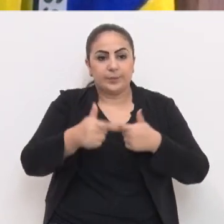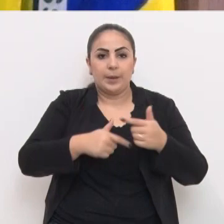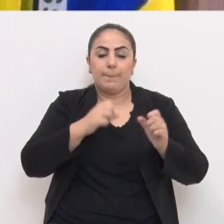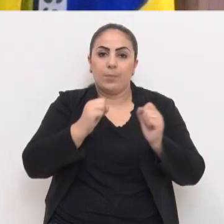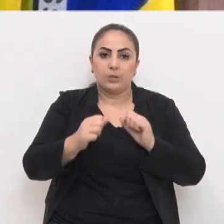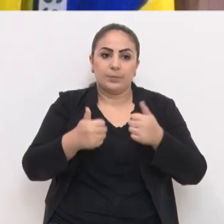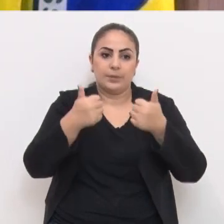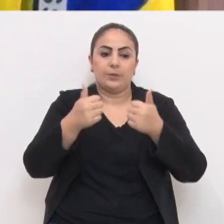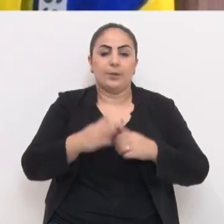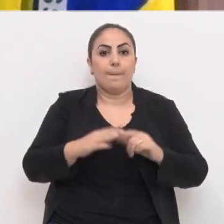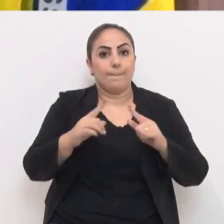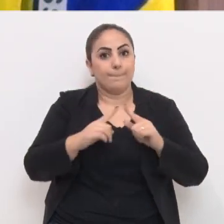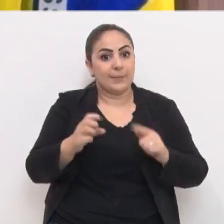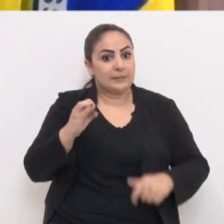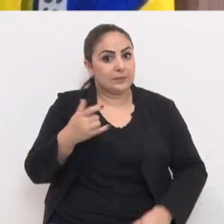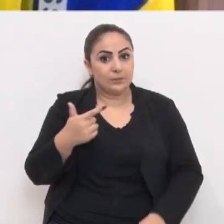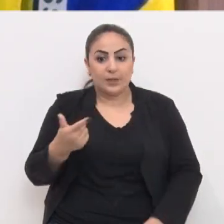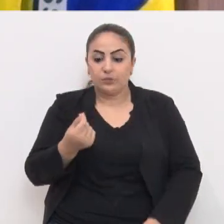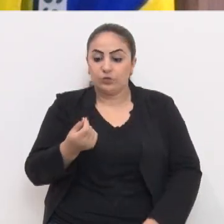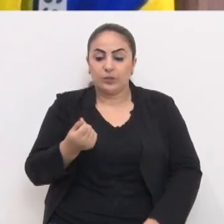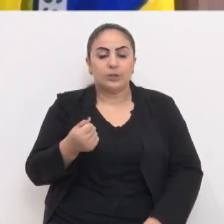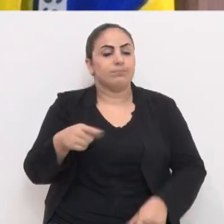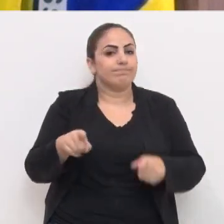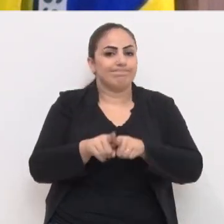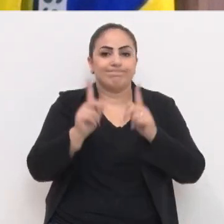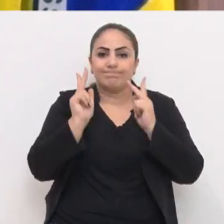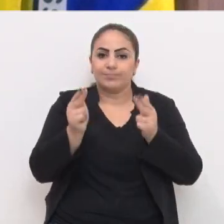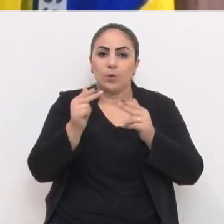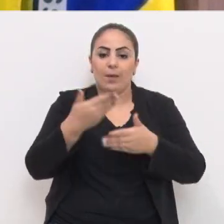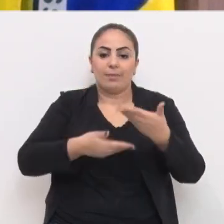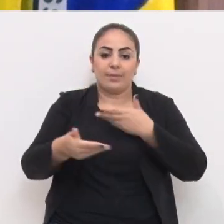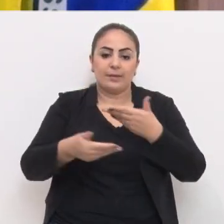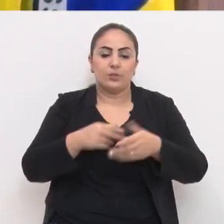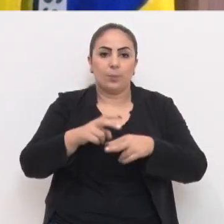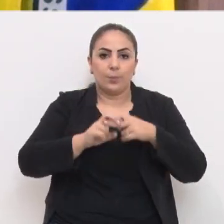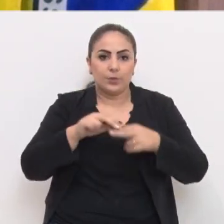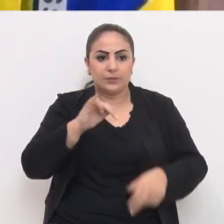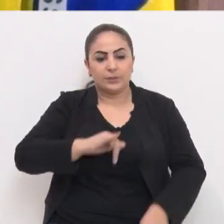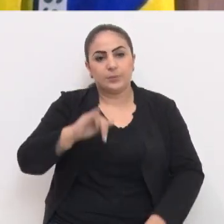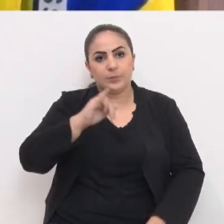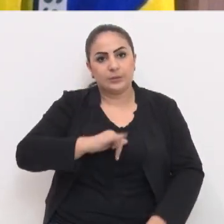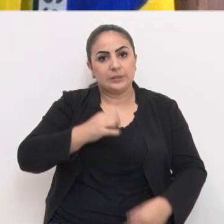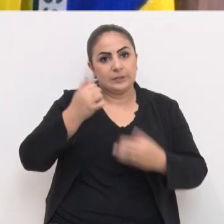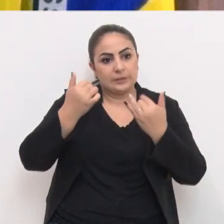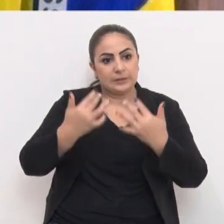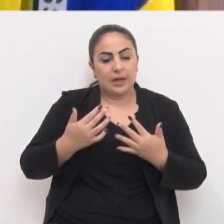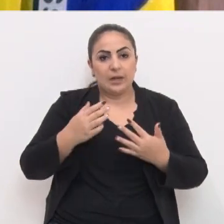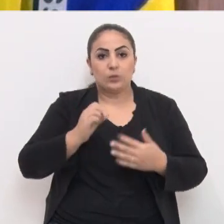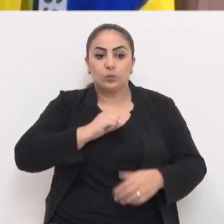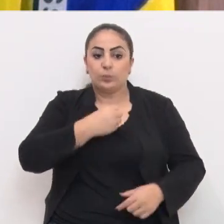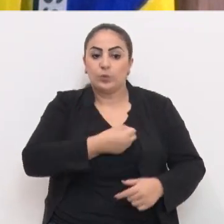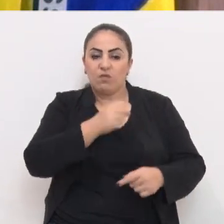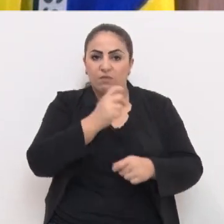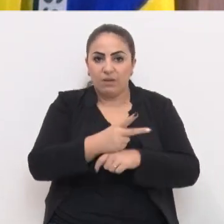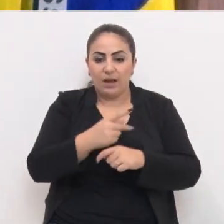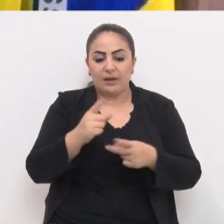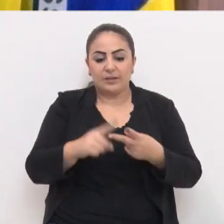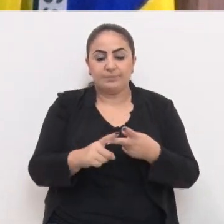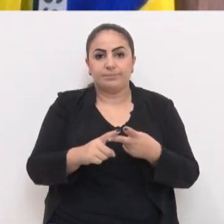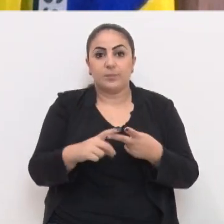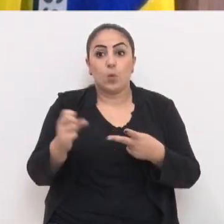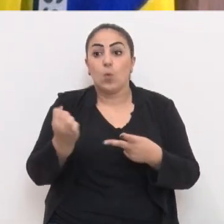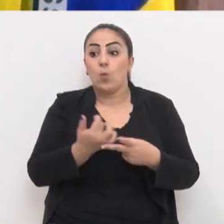possa ser ainda melhor. Mas quem não tem dinheiro também é atendido. Então, é importante esclarecer sobre o número de